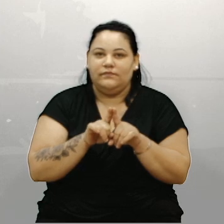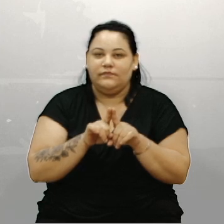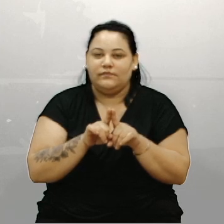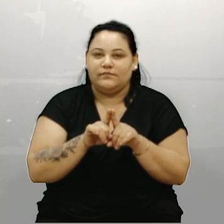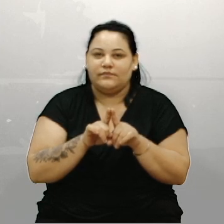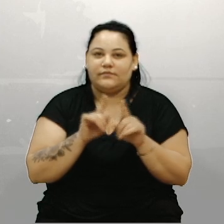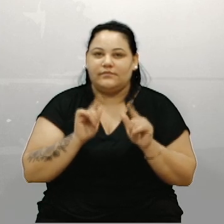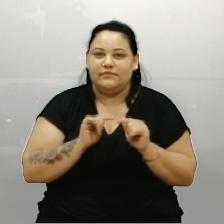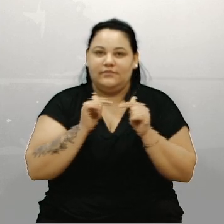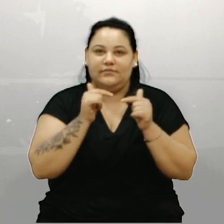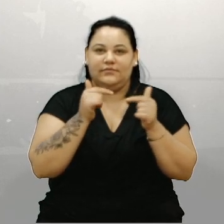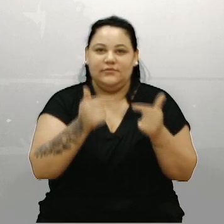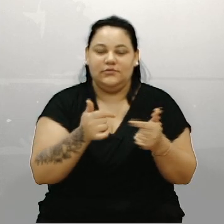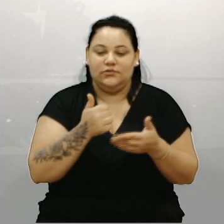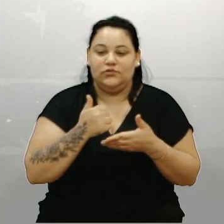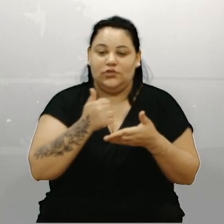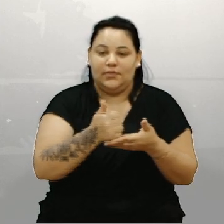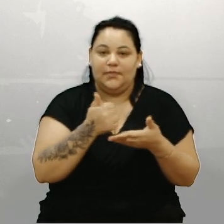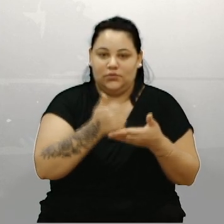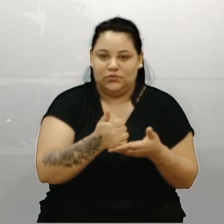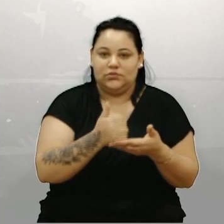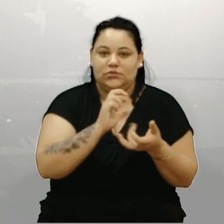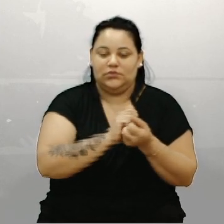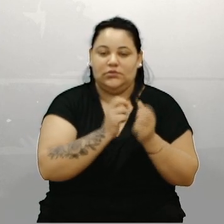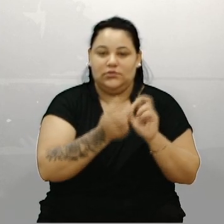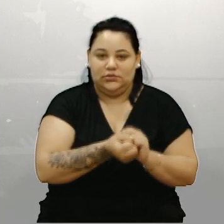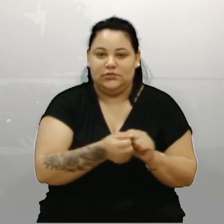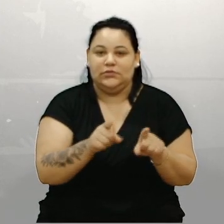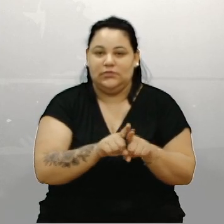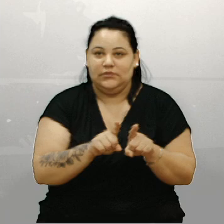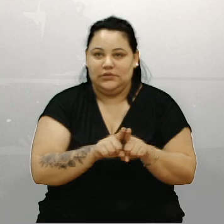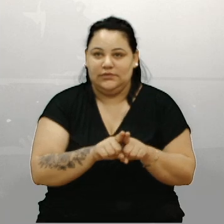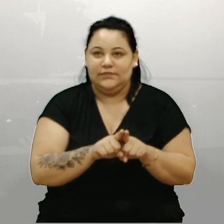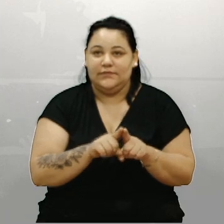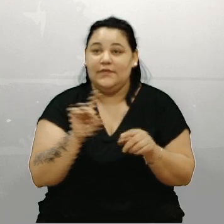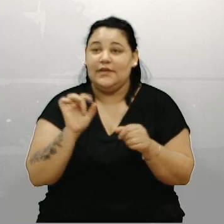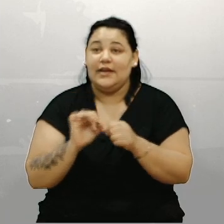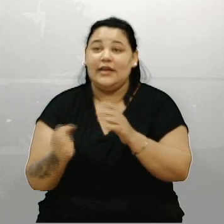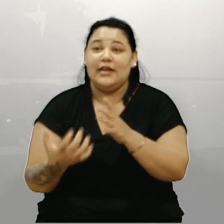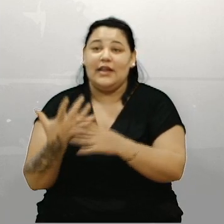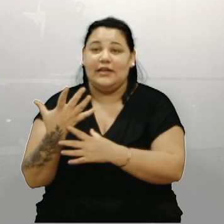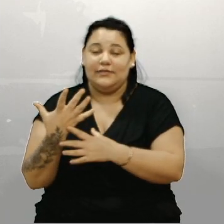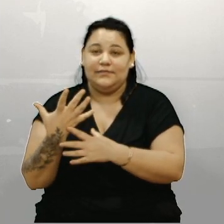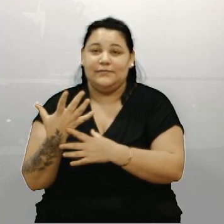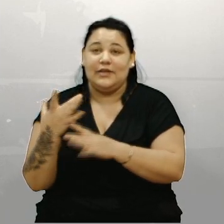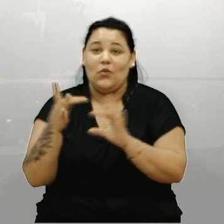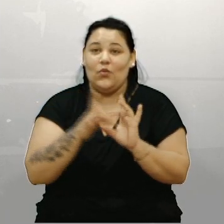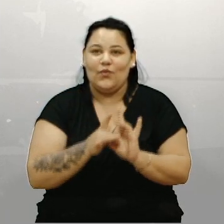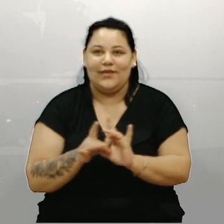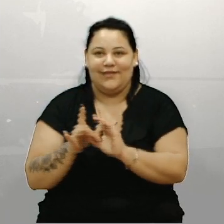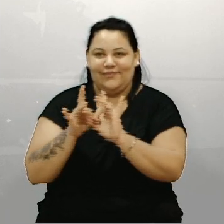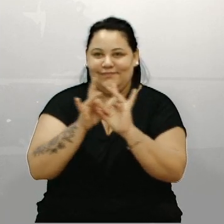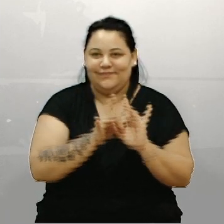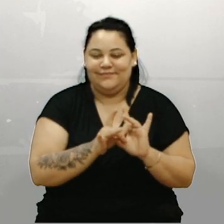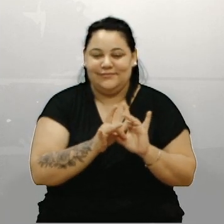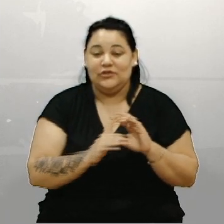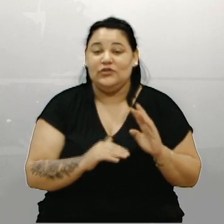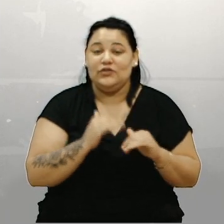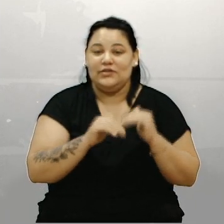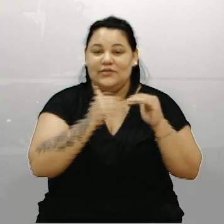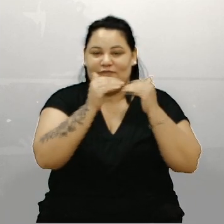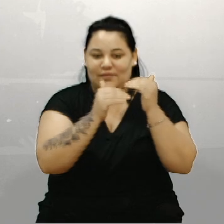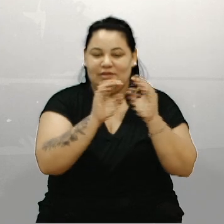iniciativas de apoio aos artesãos, promovendo esta integração e o desenvolvimento